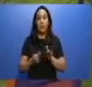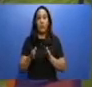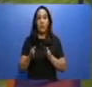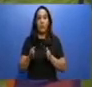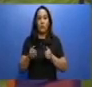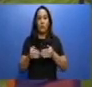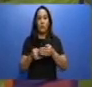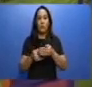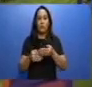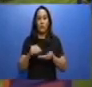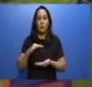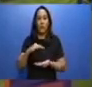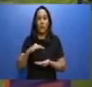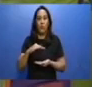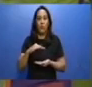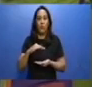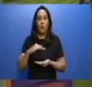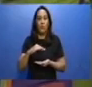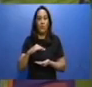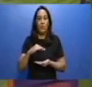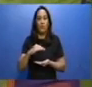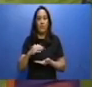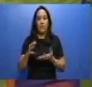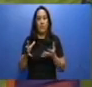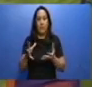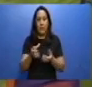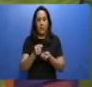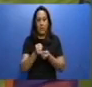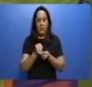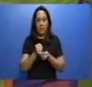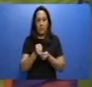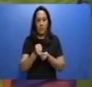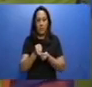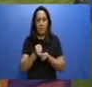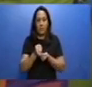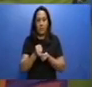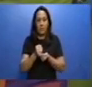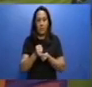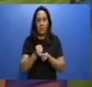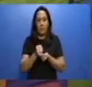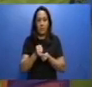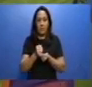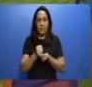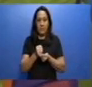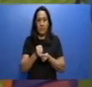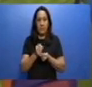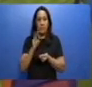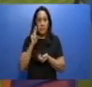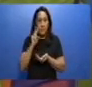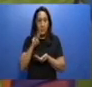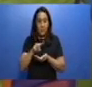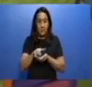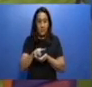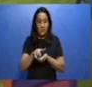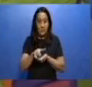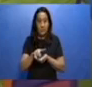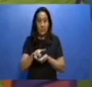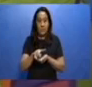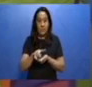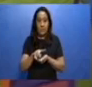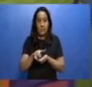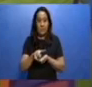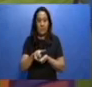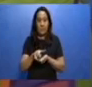do cubo que nós estudamos? Eu não pego o cubo, eu não vejo ele, eu não pego ele. Isso aqui é